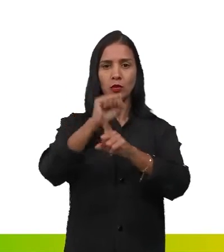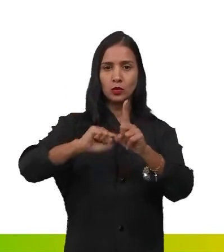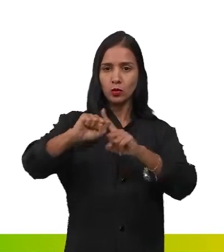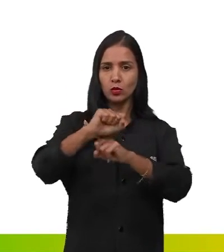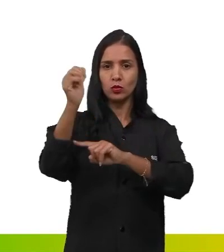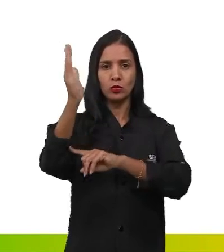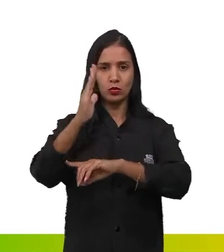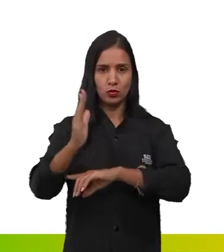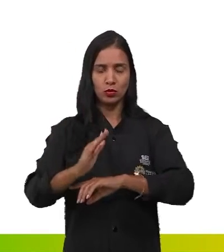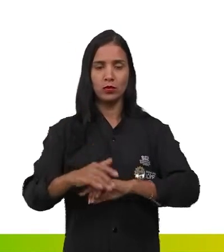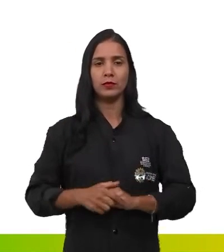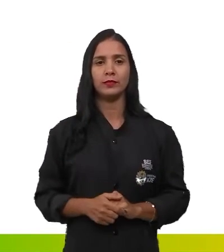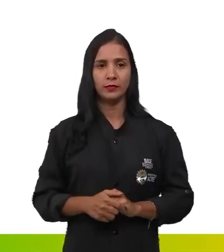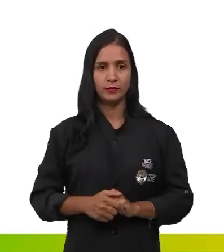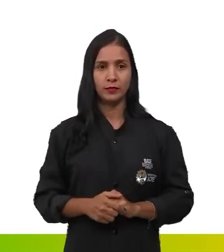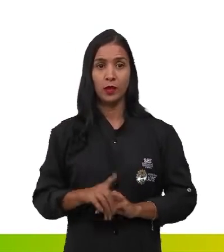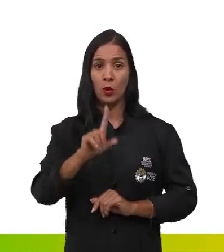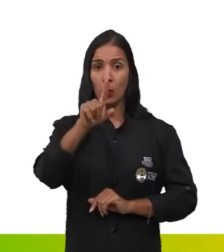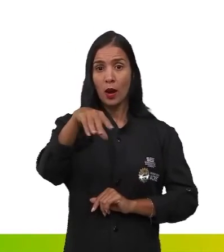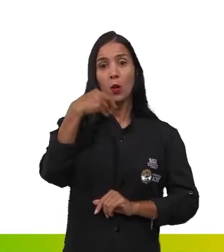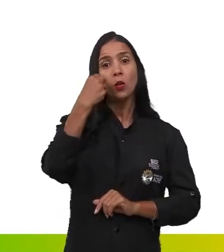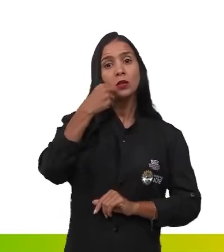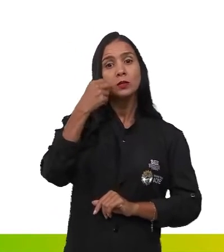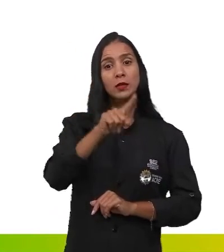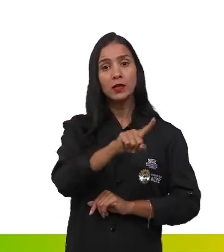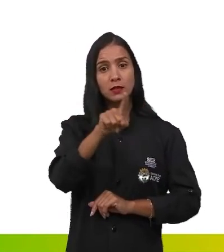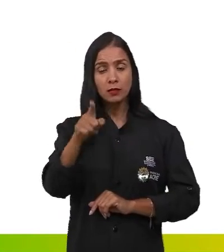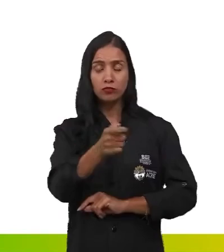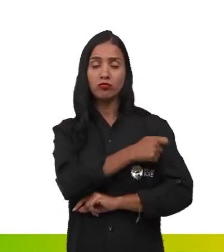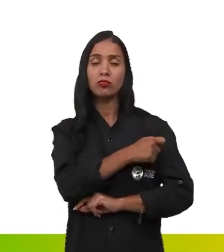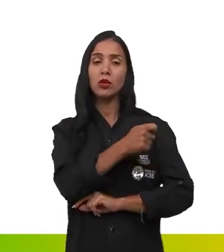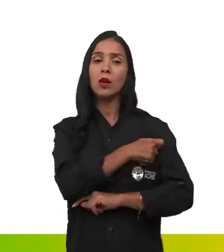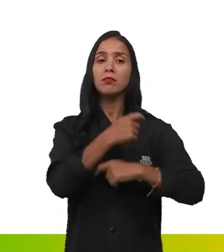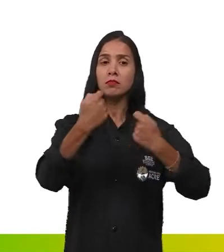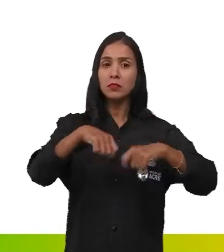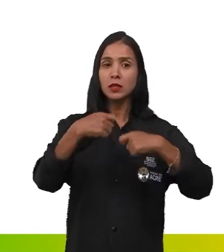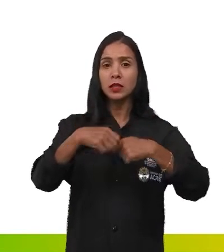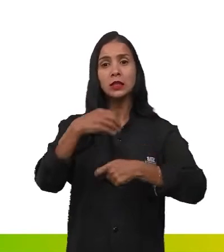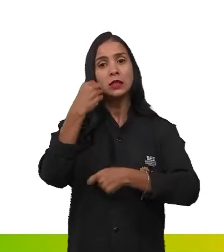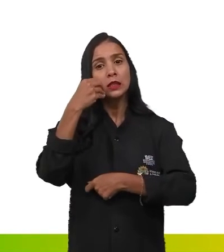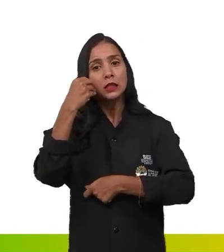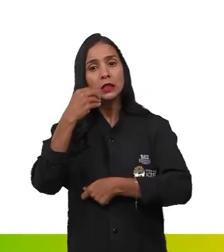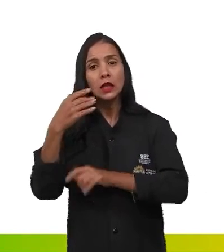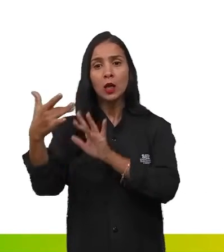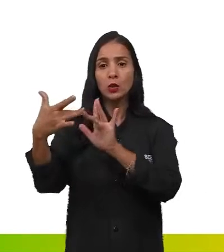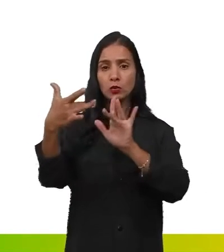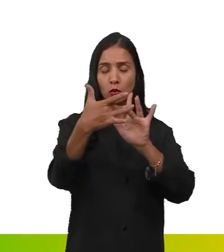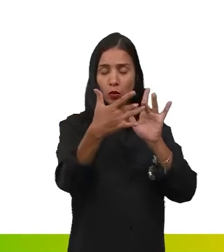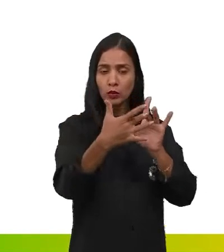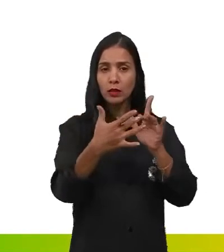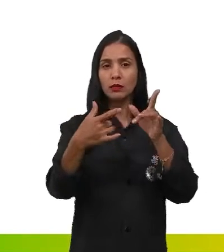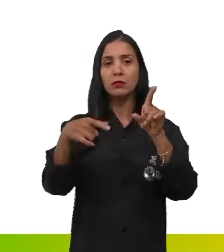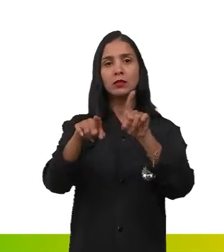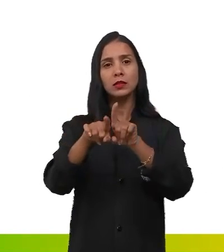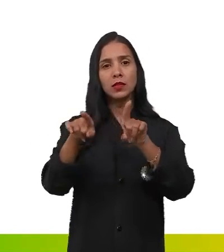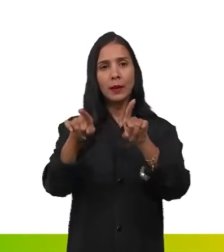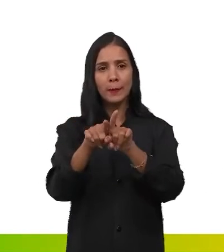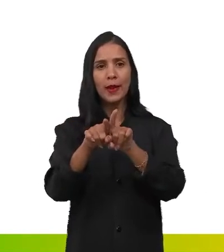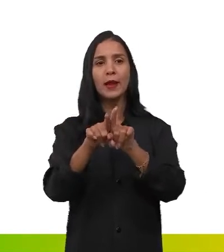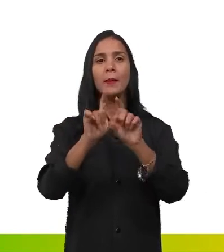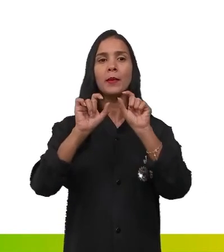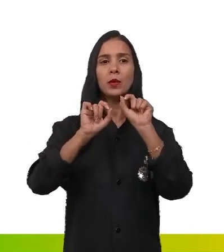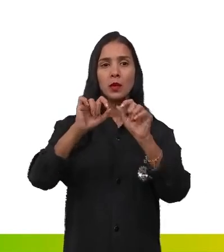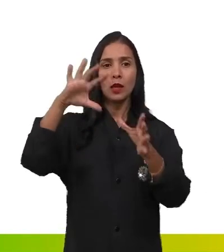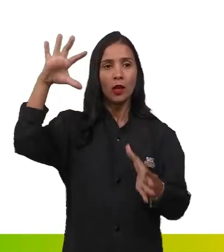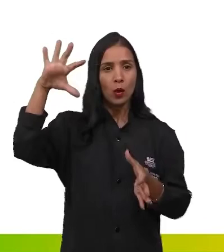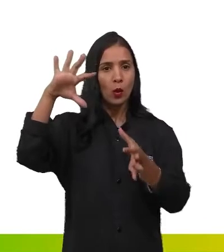você, aluno, reconstrua significados culturais e produza criações autorais, conectando-se